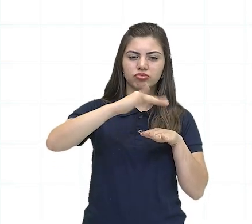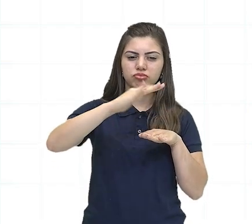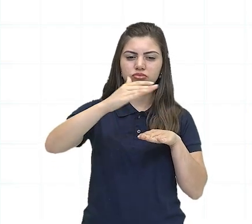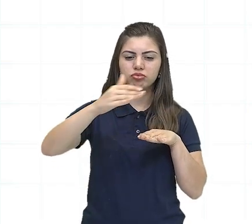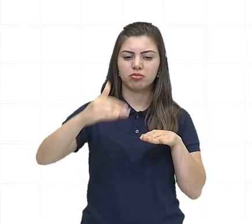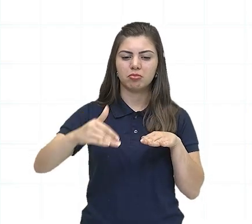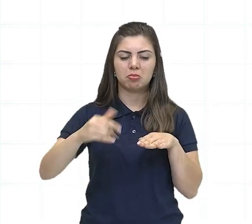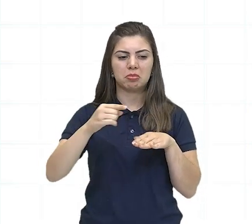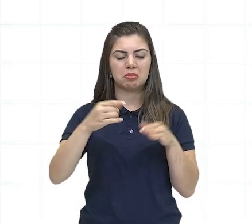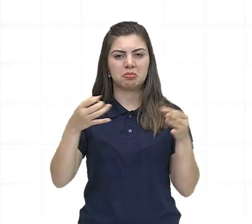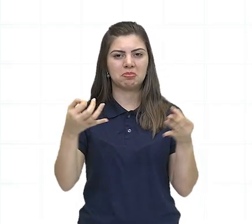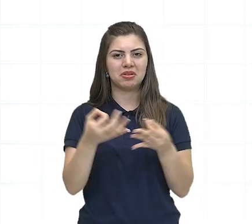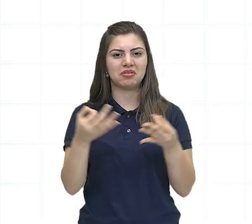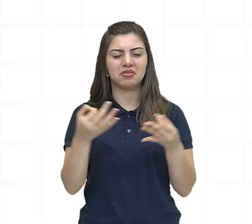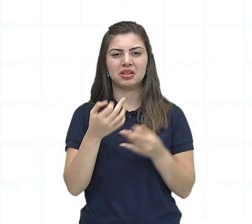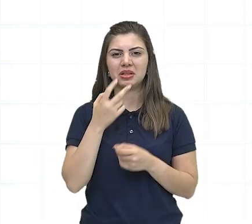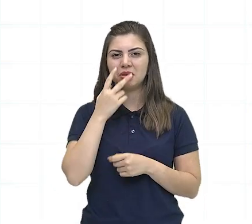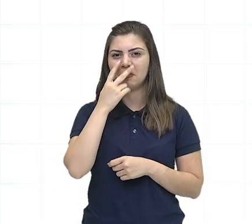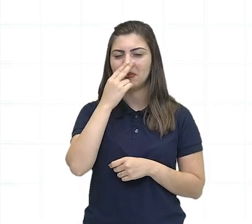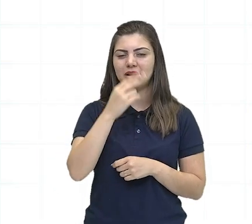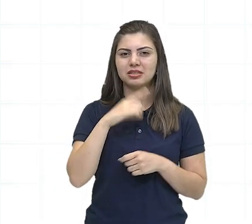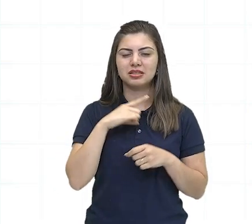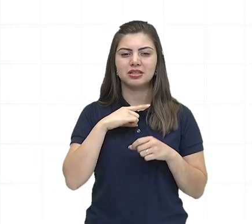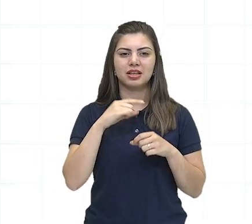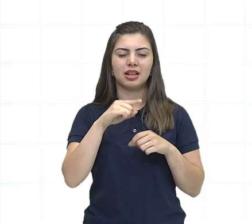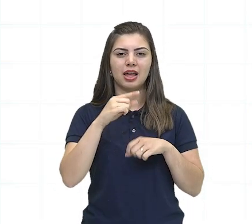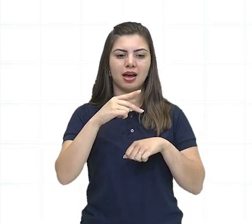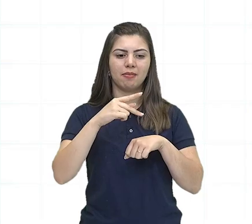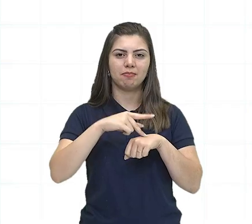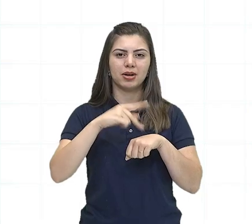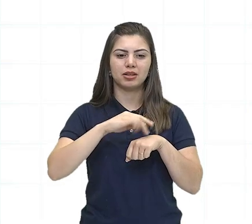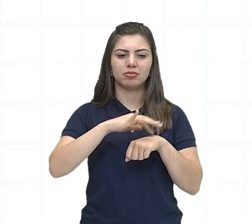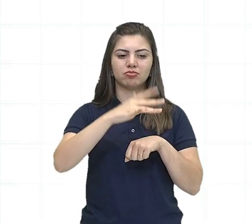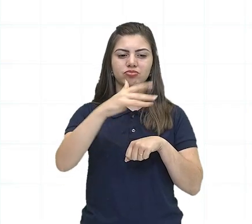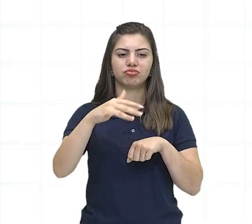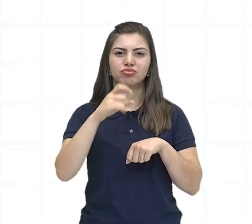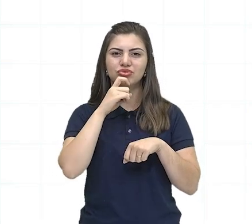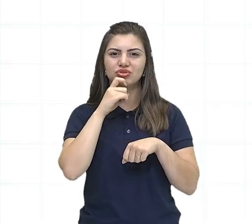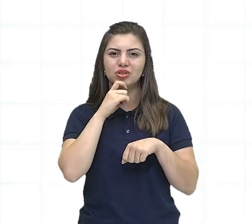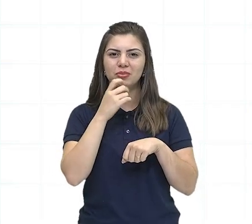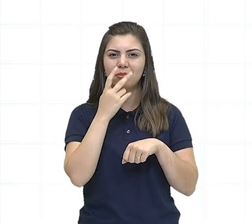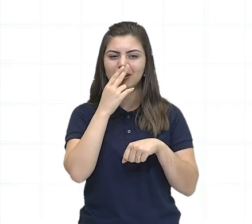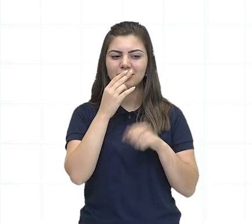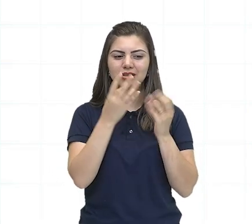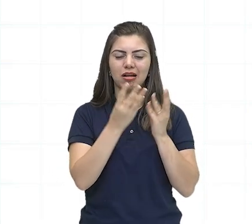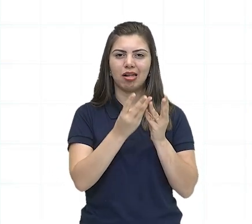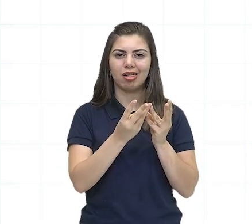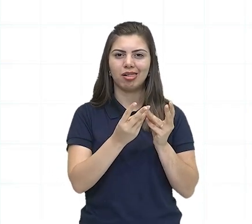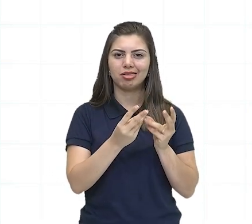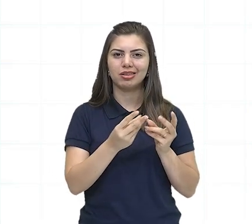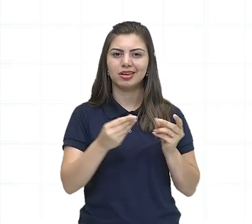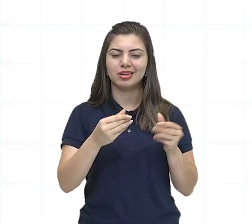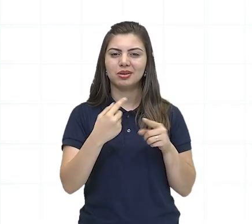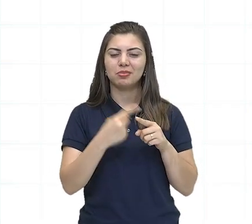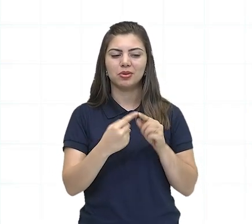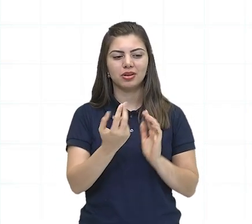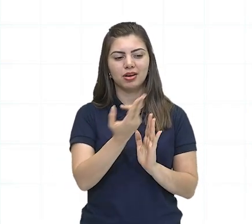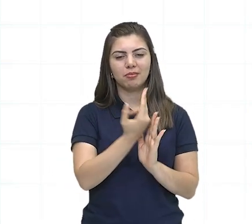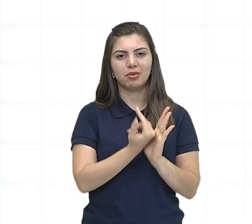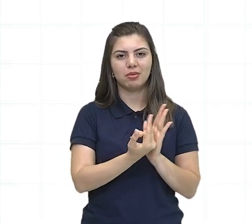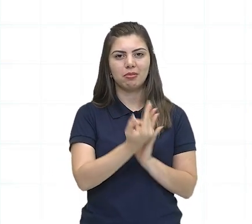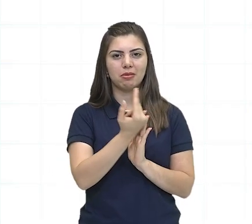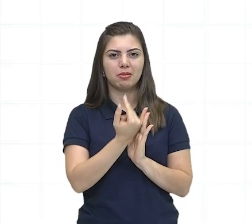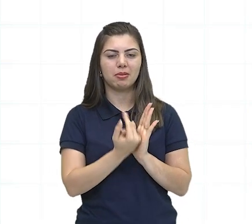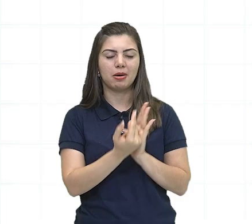que dá a impressão que as coisas vão estar derretendo. Então, a textura, ela causa essa impressão